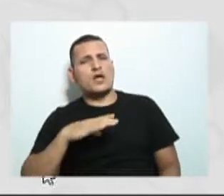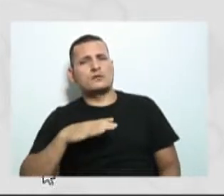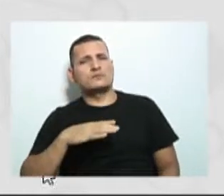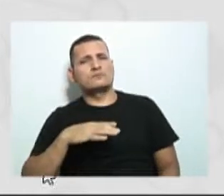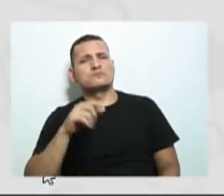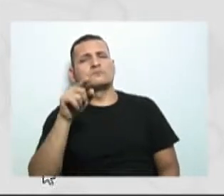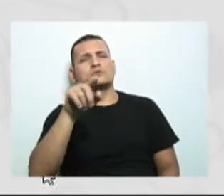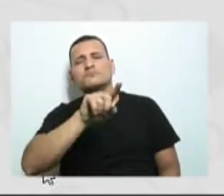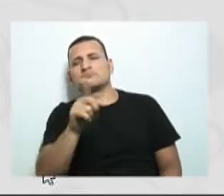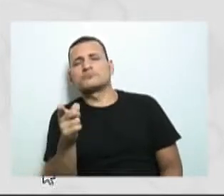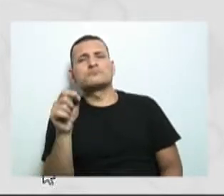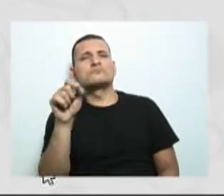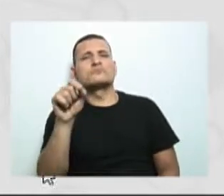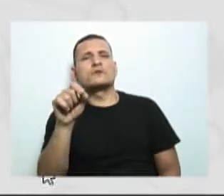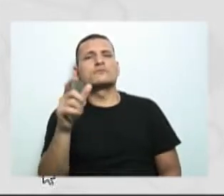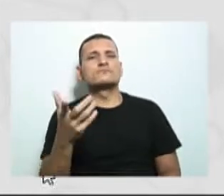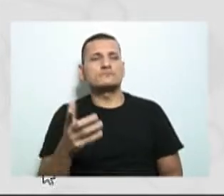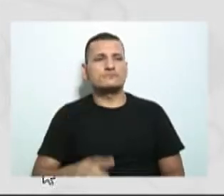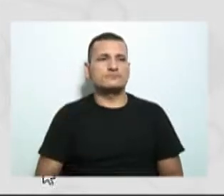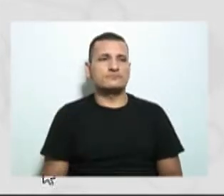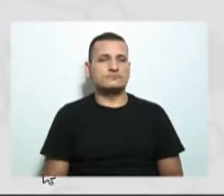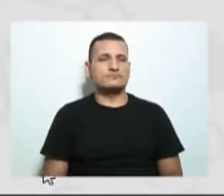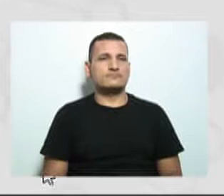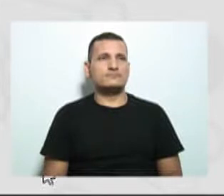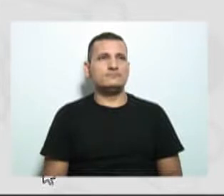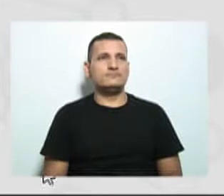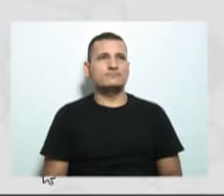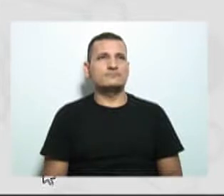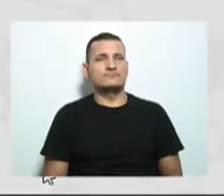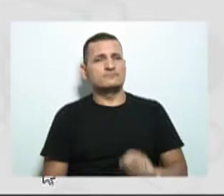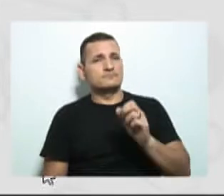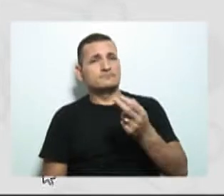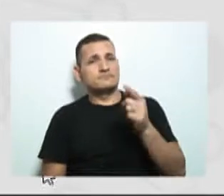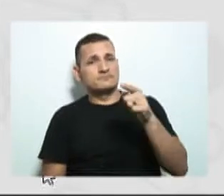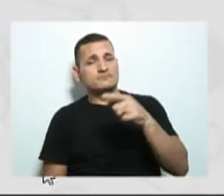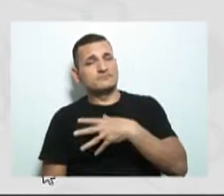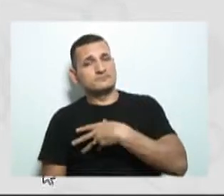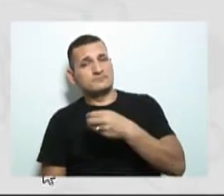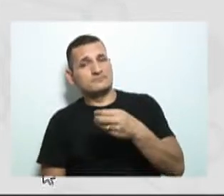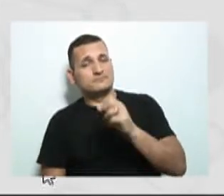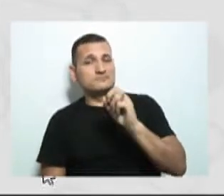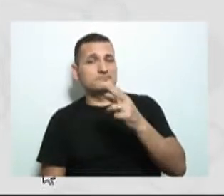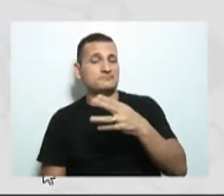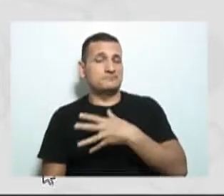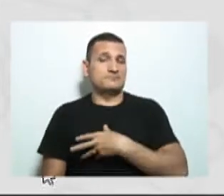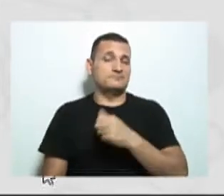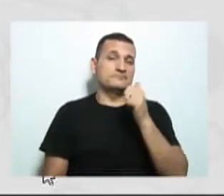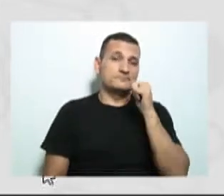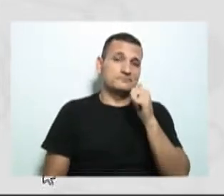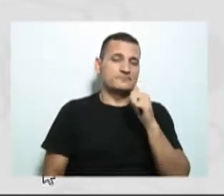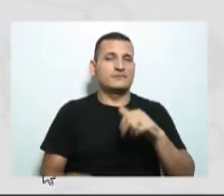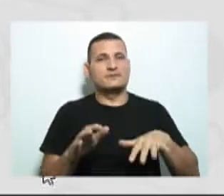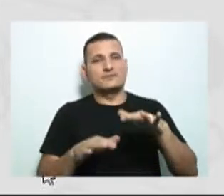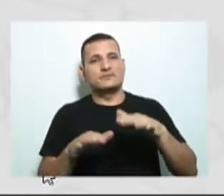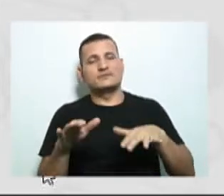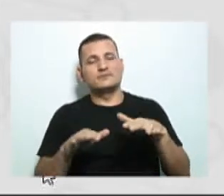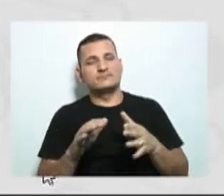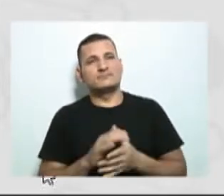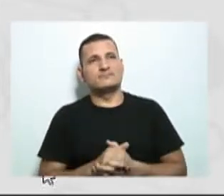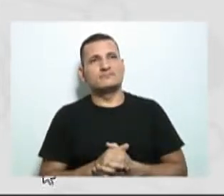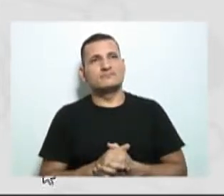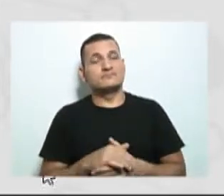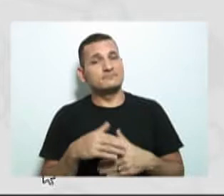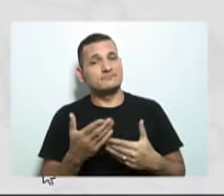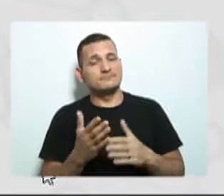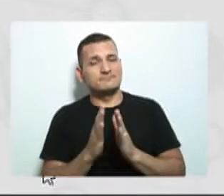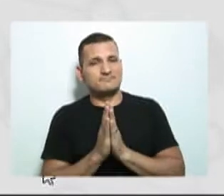repeat please. Pois é, o que você é da sogra da mulher do seu irmão? Ou você é filho ou você é filha, dependendo, né, do seu sexo. Então, por